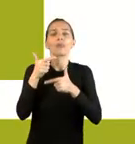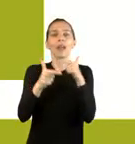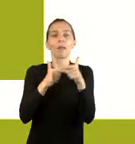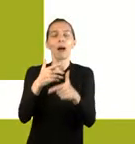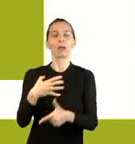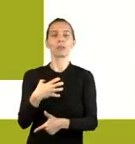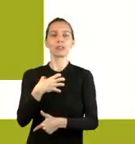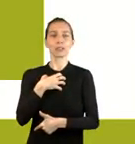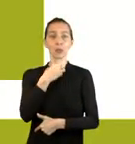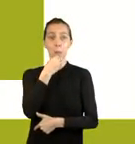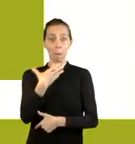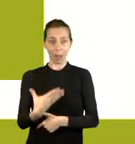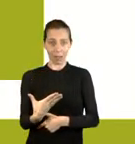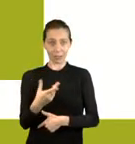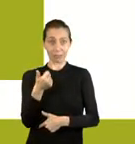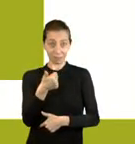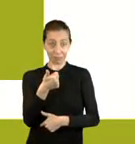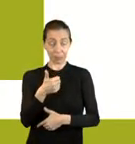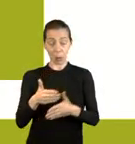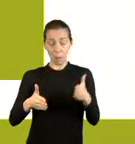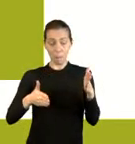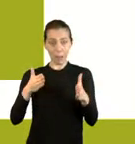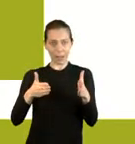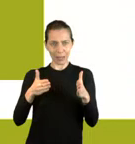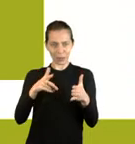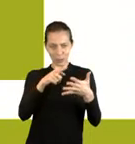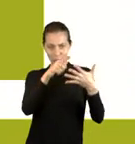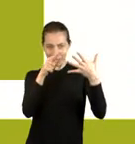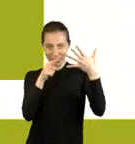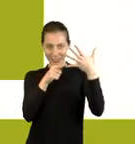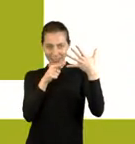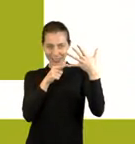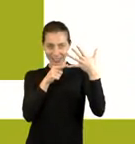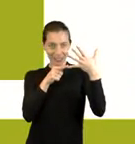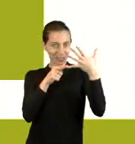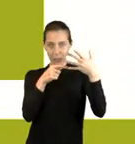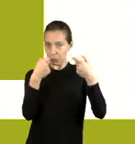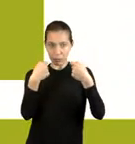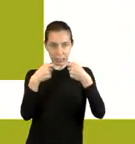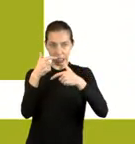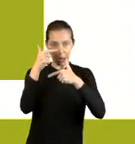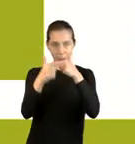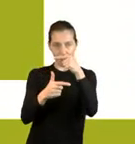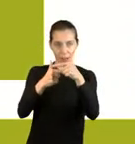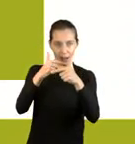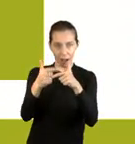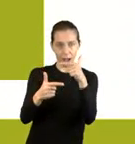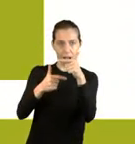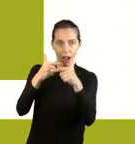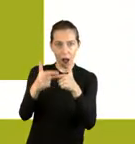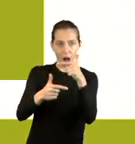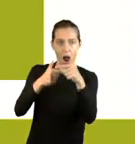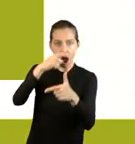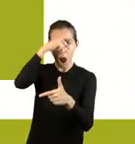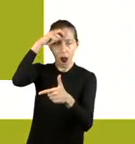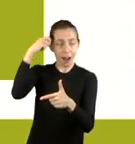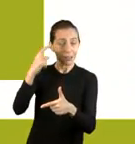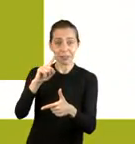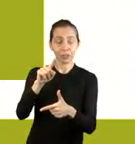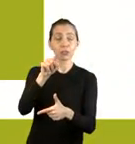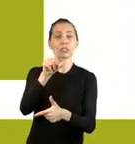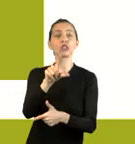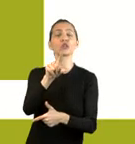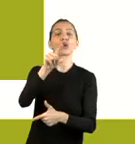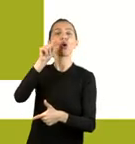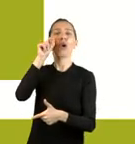fase 5, você já não precisa trabalhar porque você faz isso como uma escolha. Né?